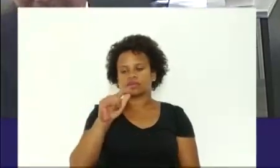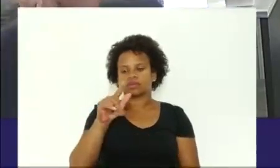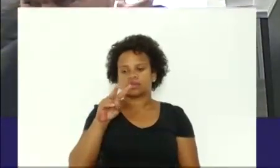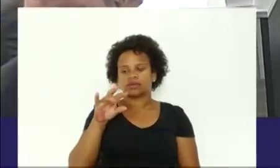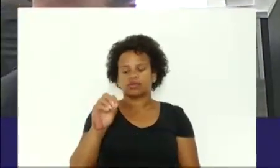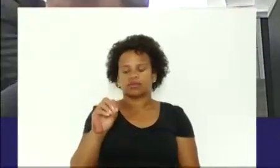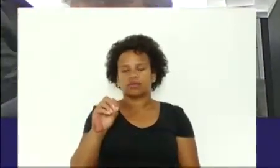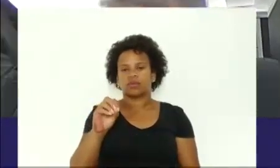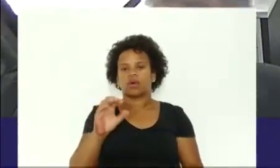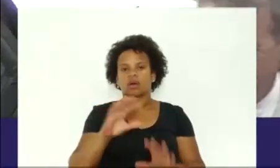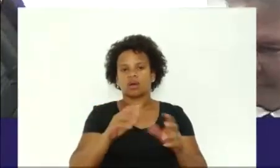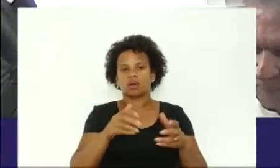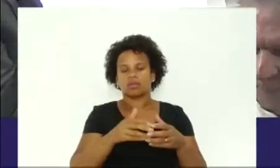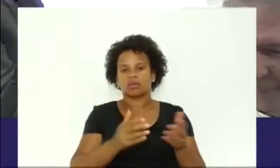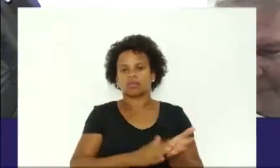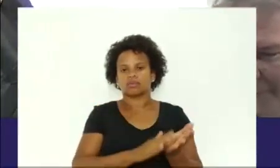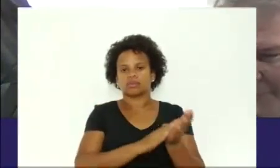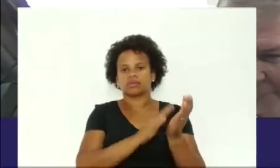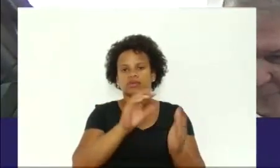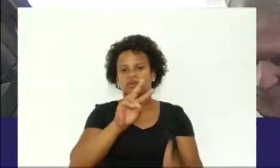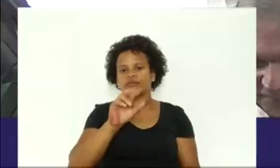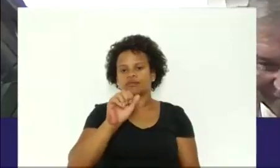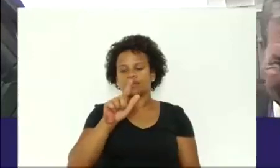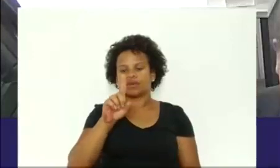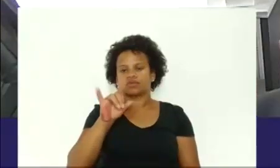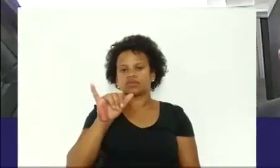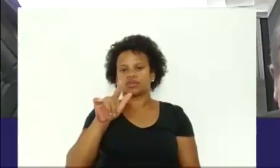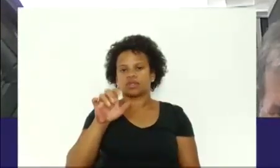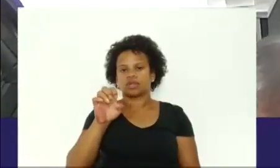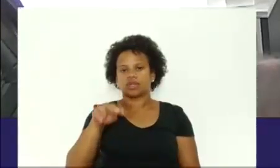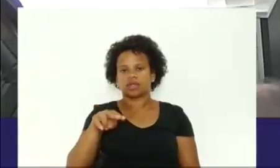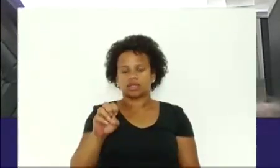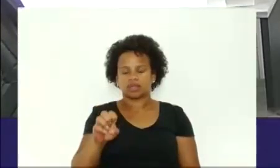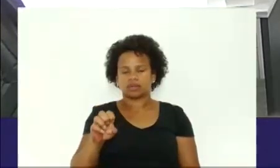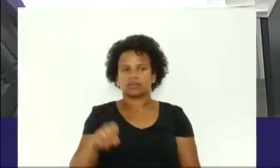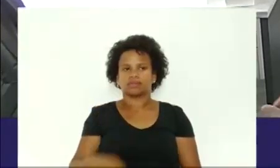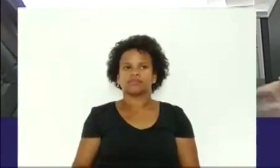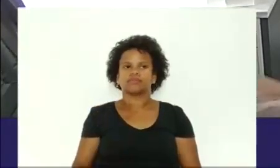Câmara homenageia Valdilene Alves dos Santos Monteiro.